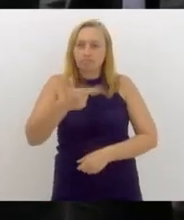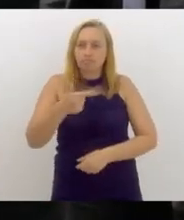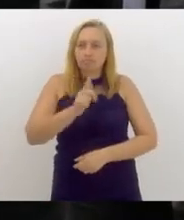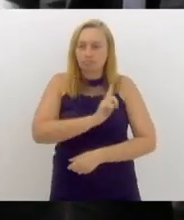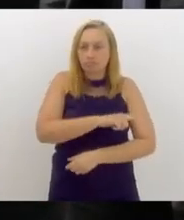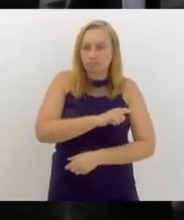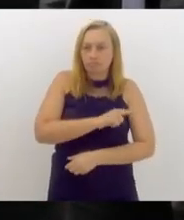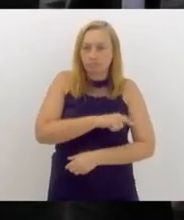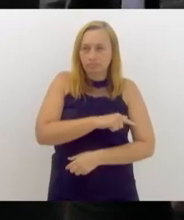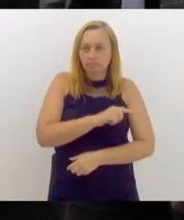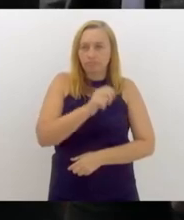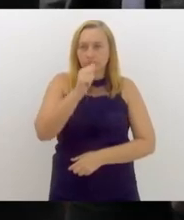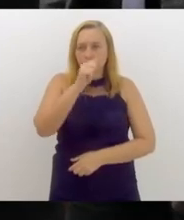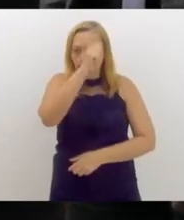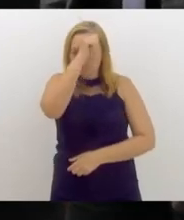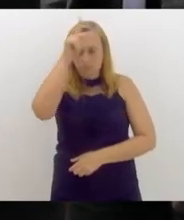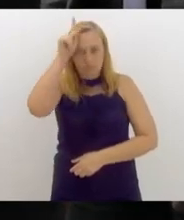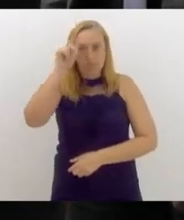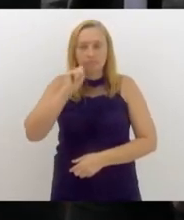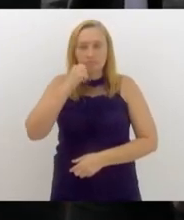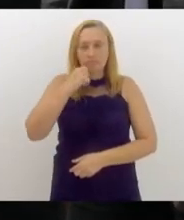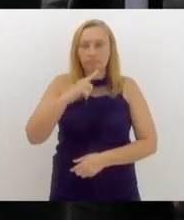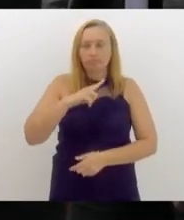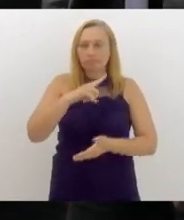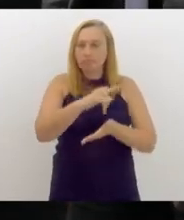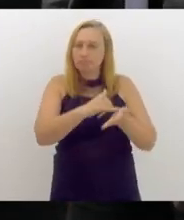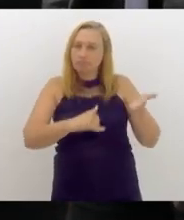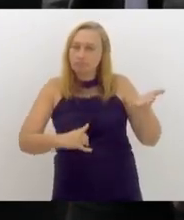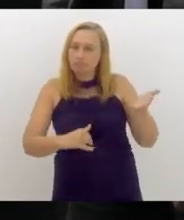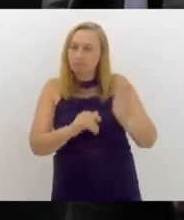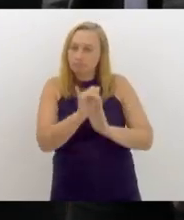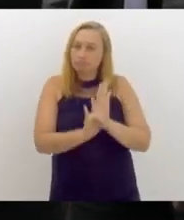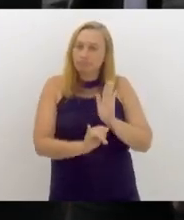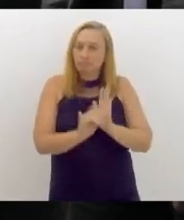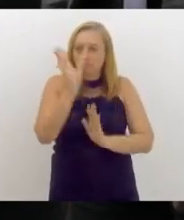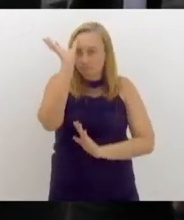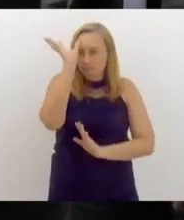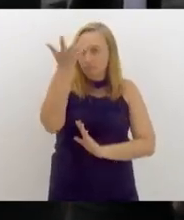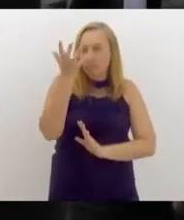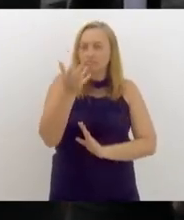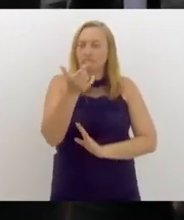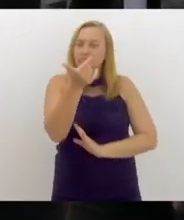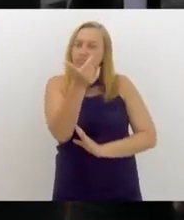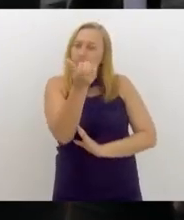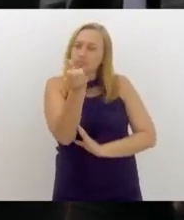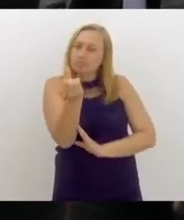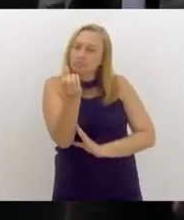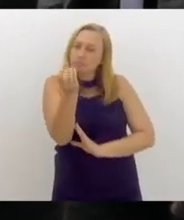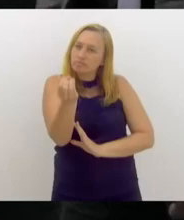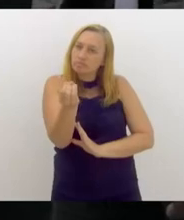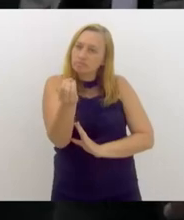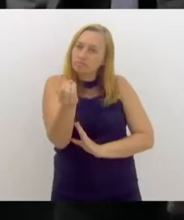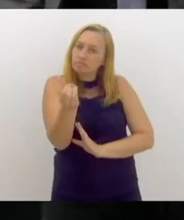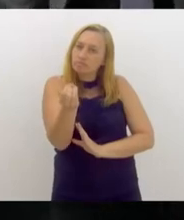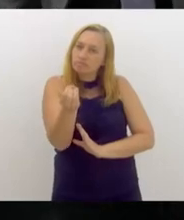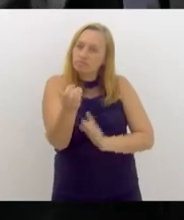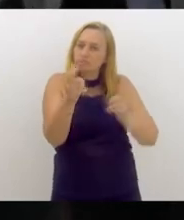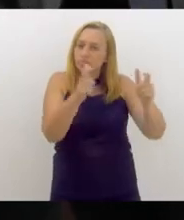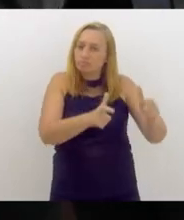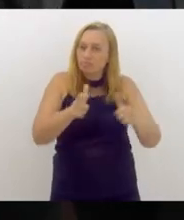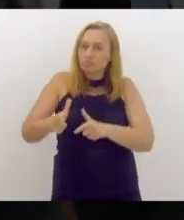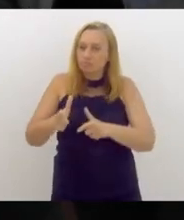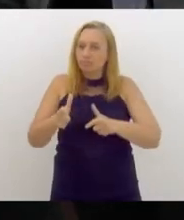deixou um relatório e, dos 200, resolvemos 60 pontos de alagamento